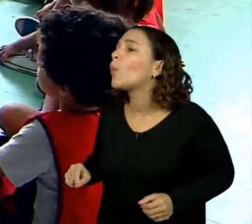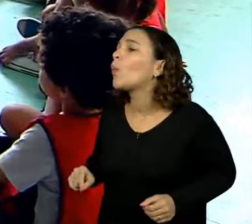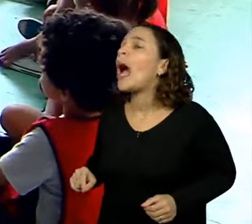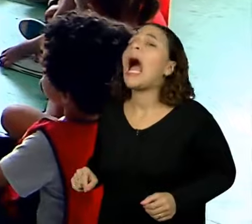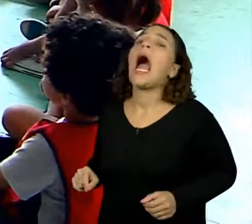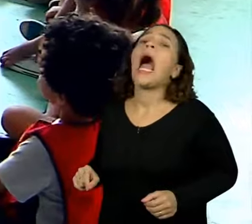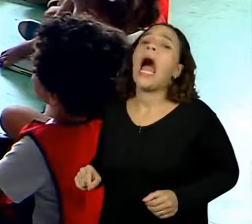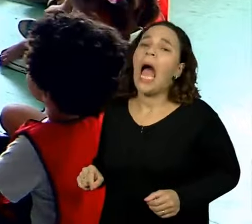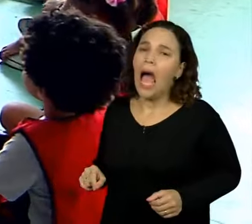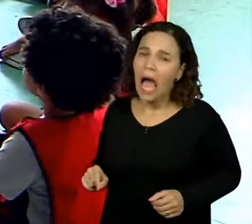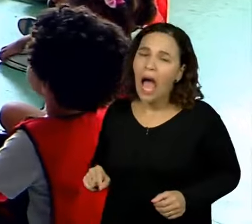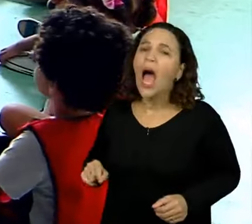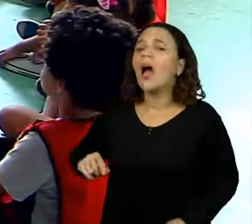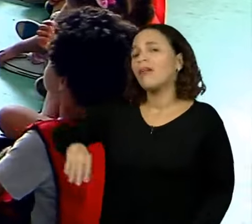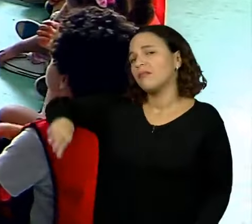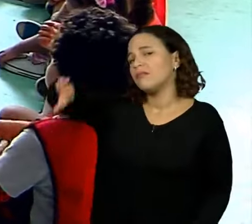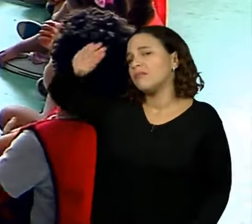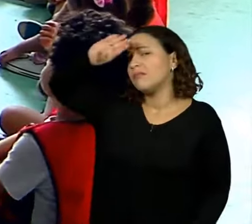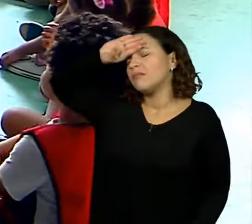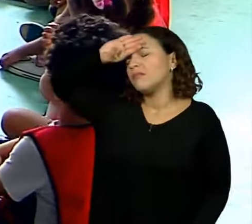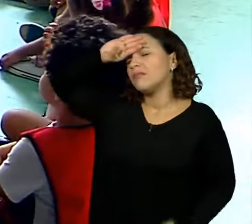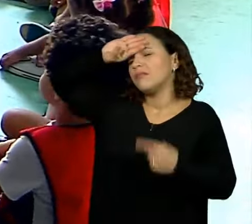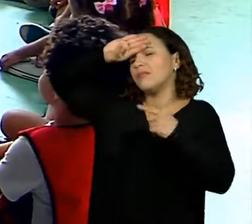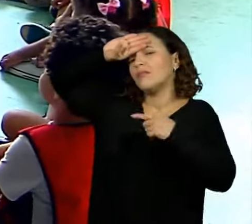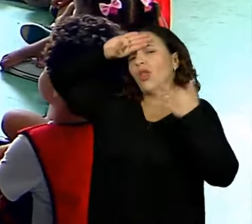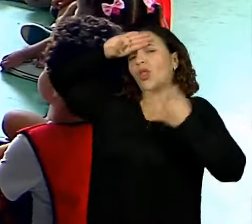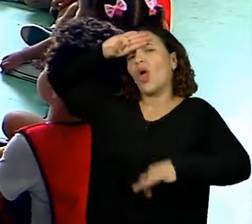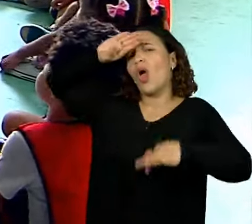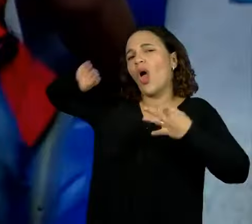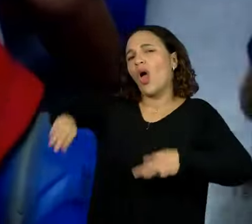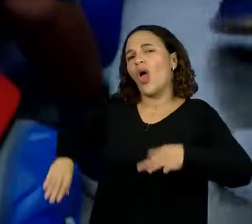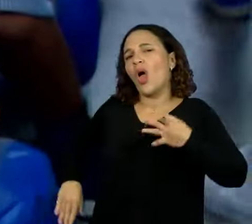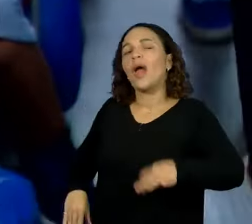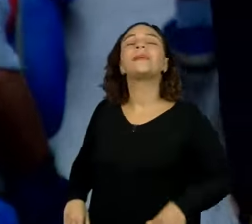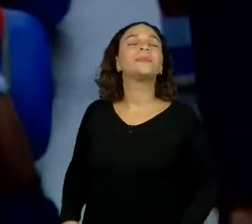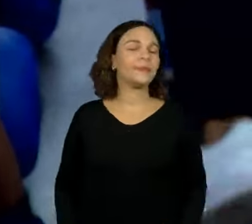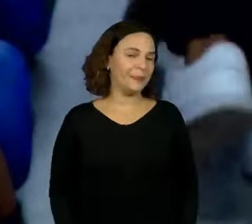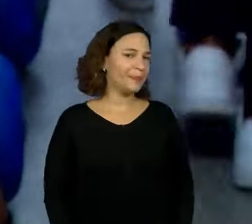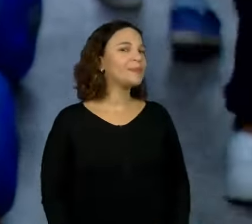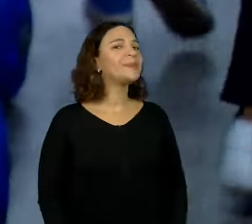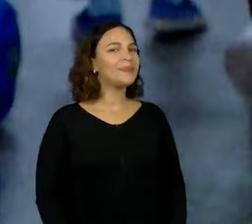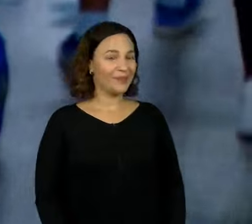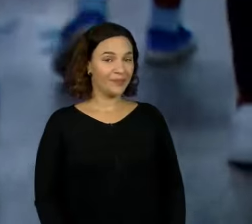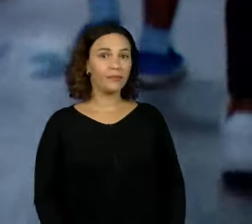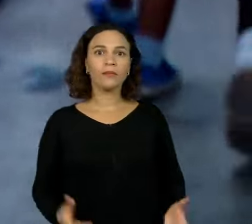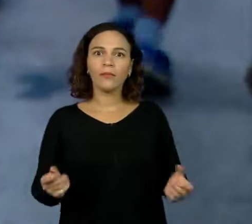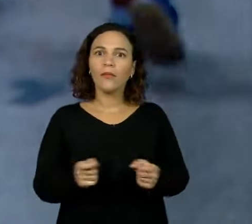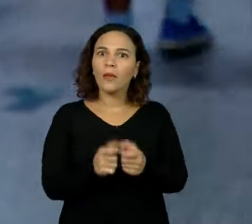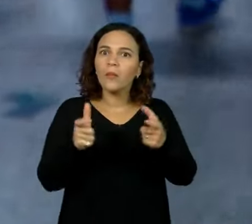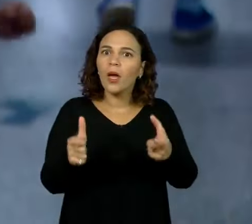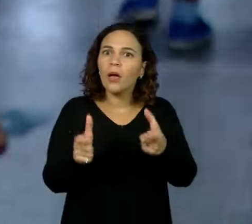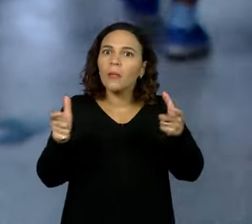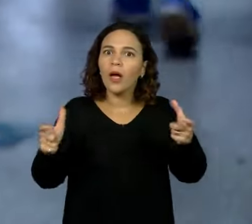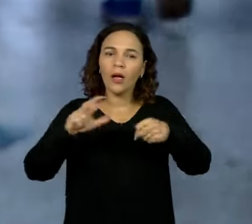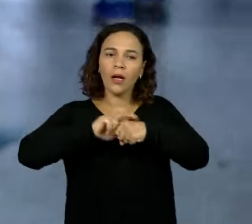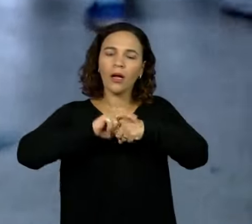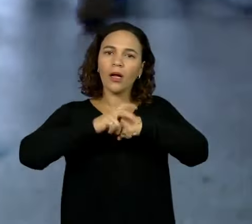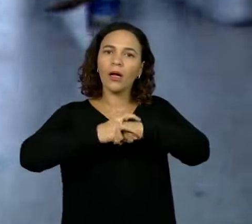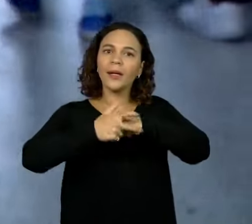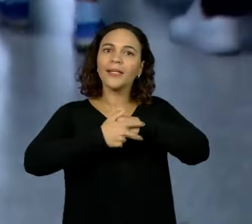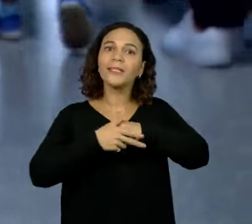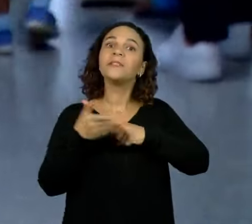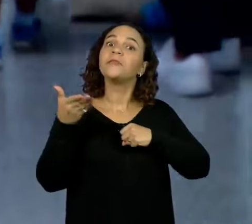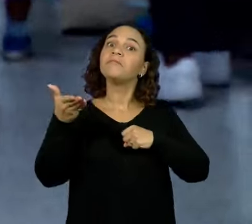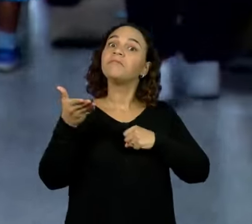doente. A gente fica doente, fica com febre. O aumento dos casos de dengue foi o que motivou